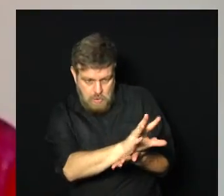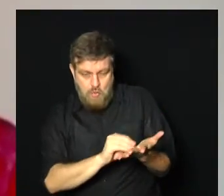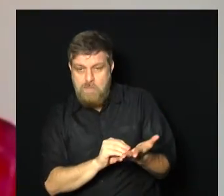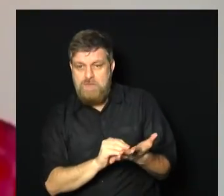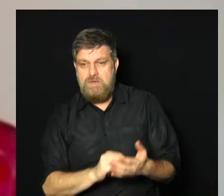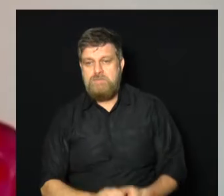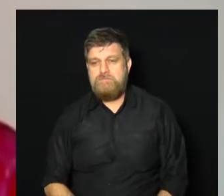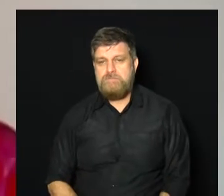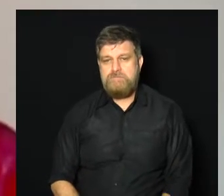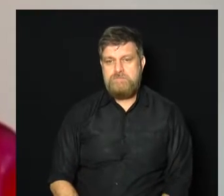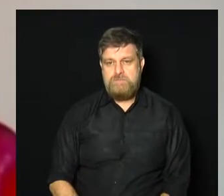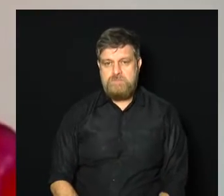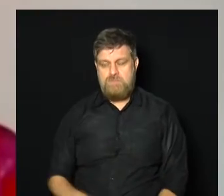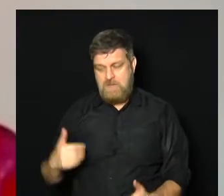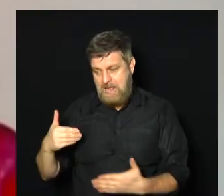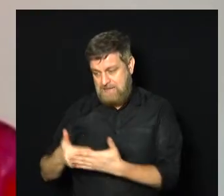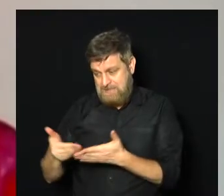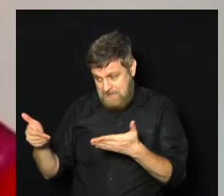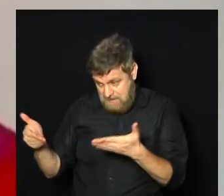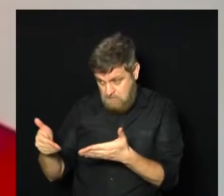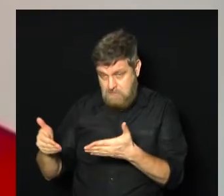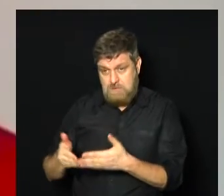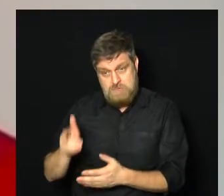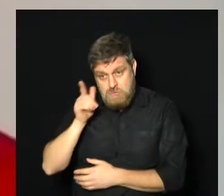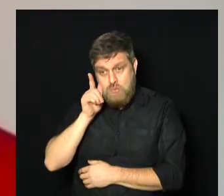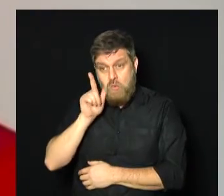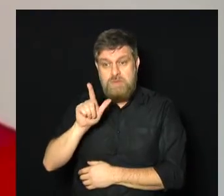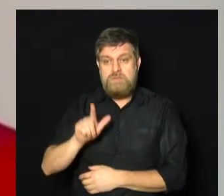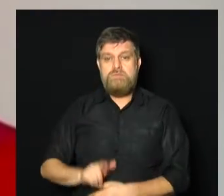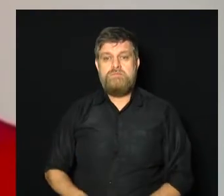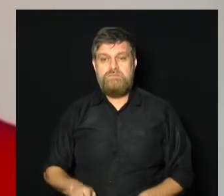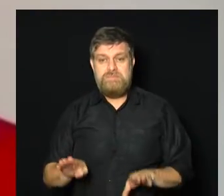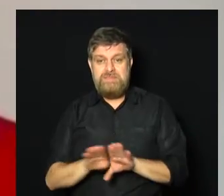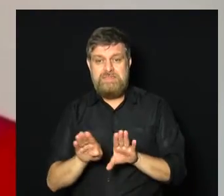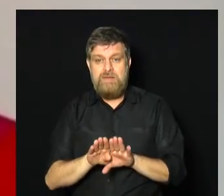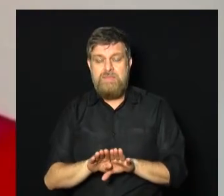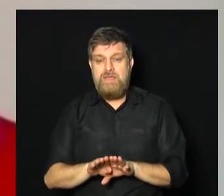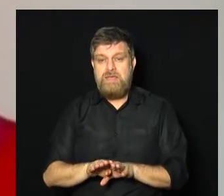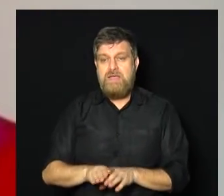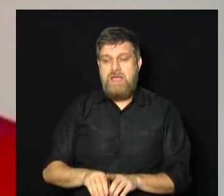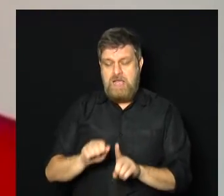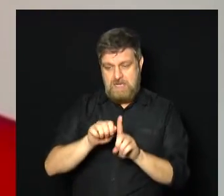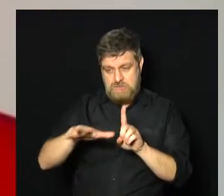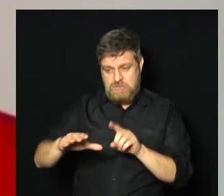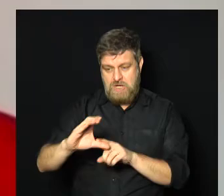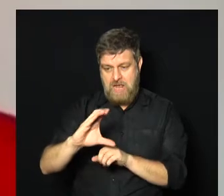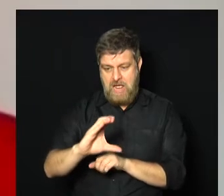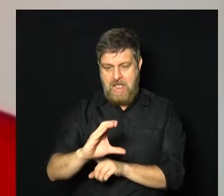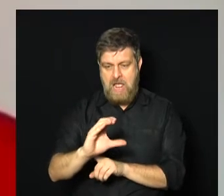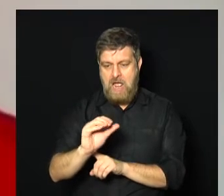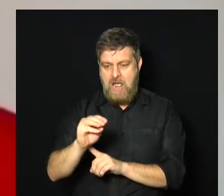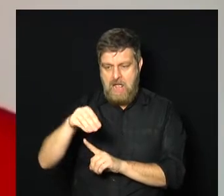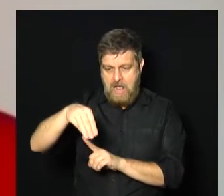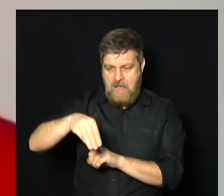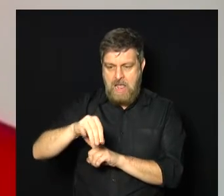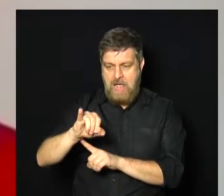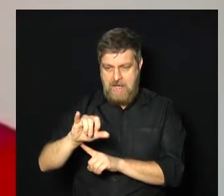isso que nós temos até então. E com relação à fala da Camila, realmente a gente se pergunta mesmo, né,